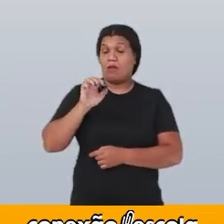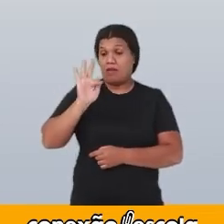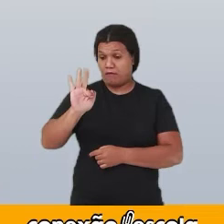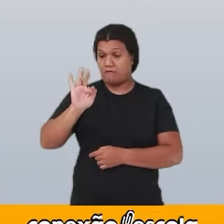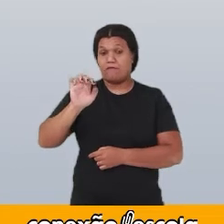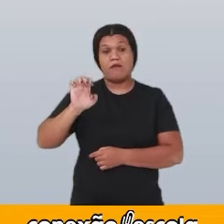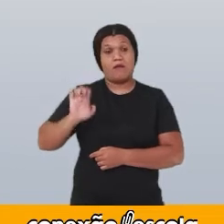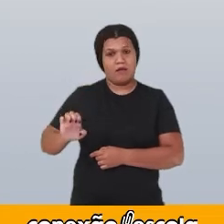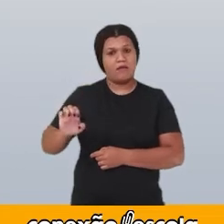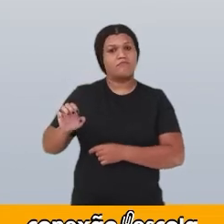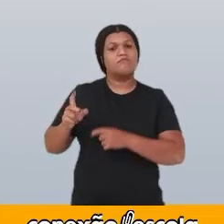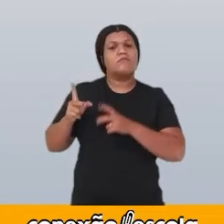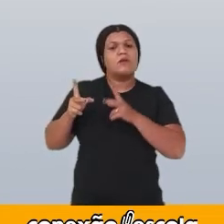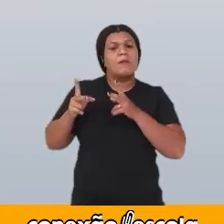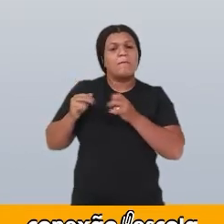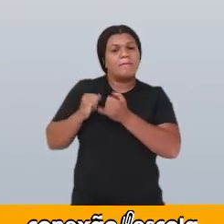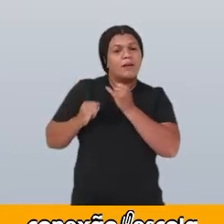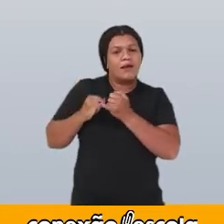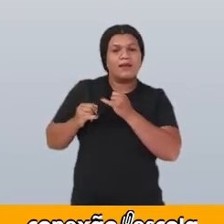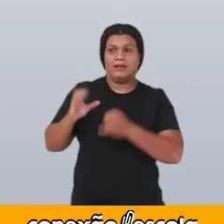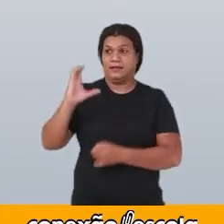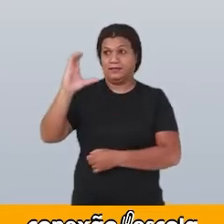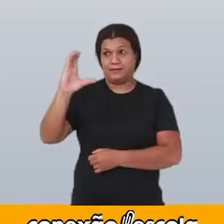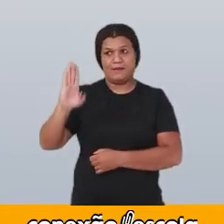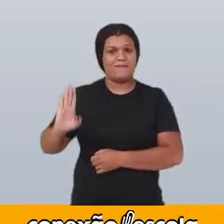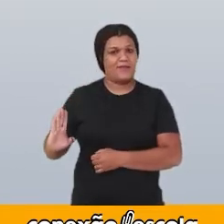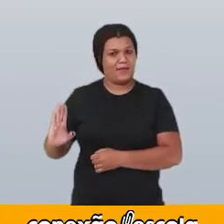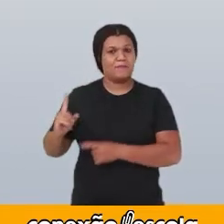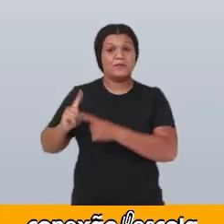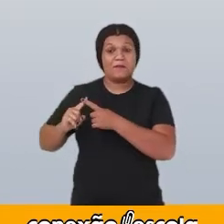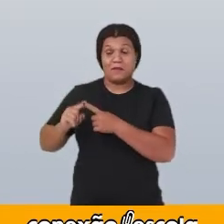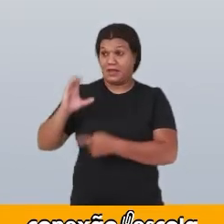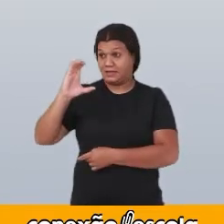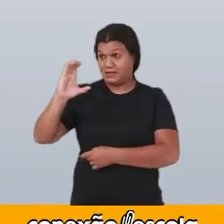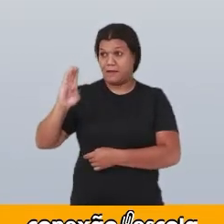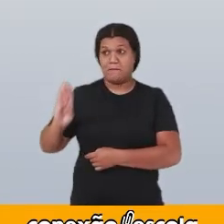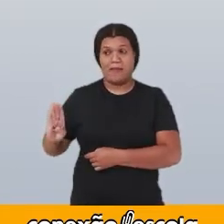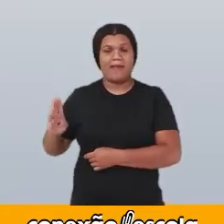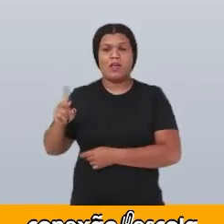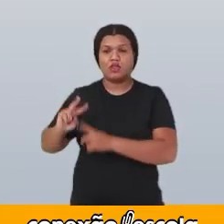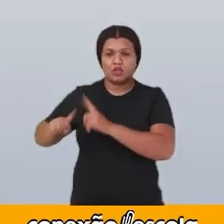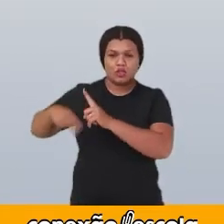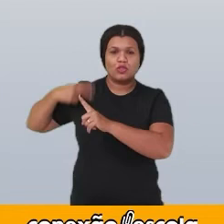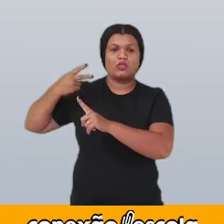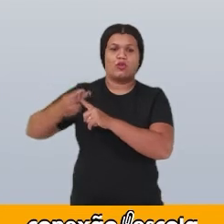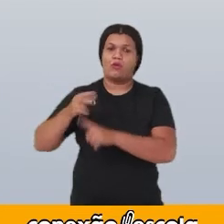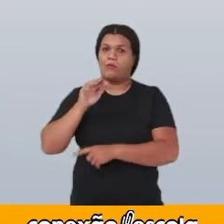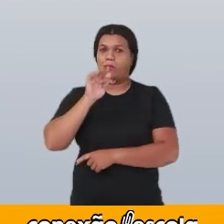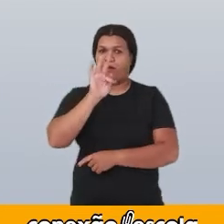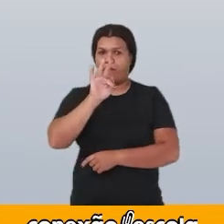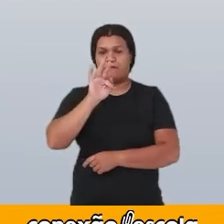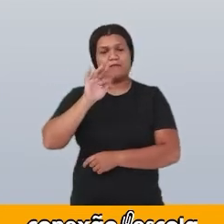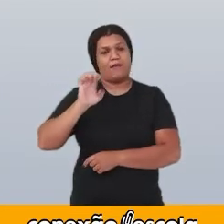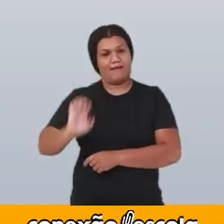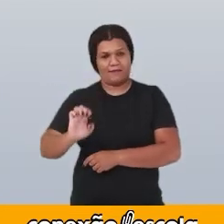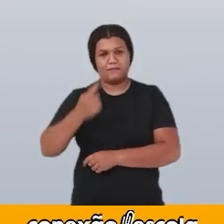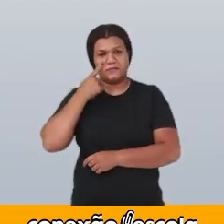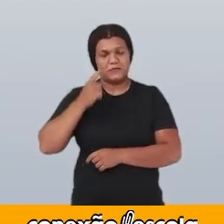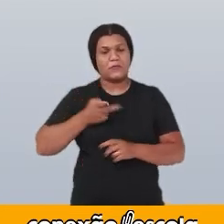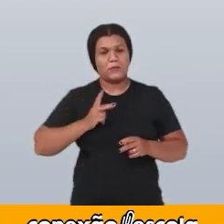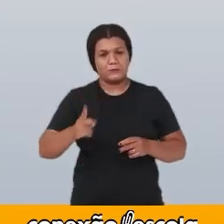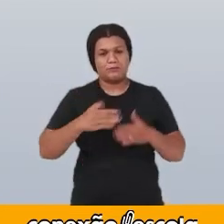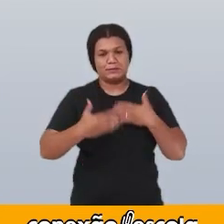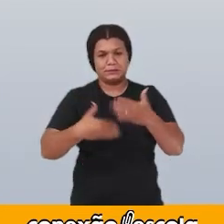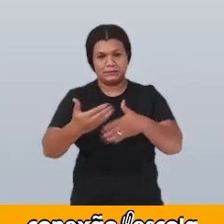proporcional ao lado CB, pois CB é o dobro de FE, e assim por diante. Observem que